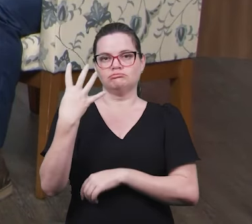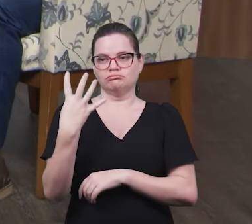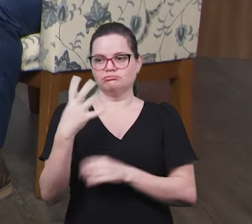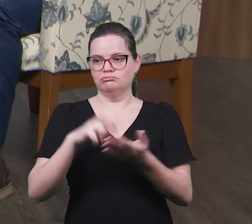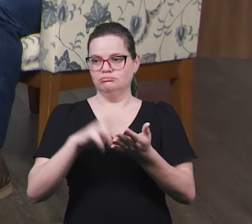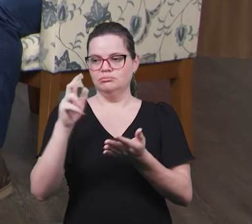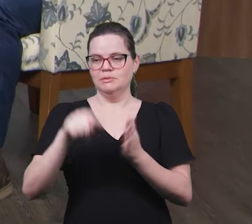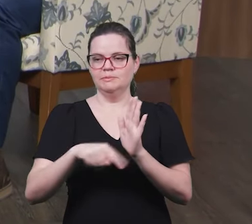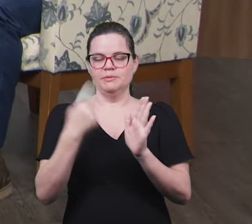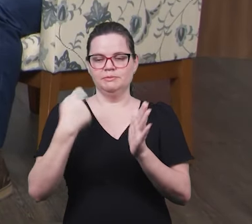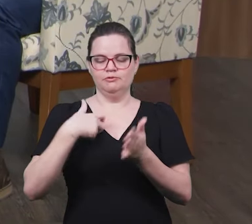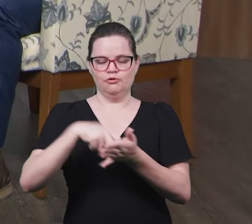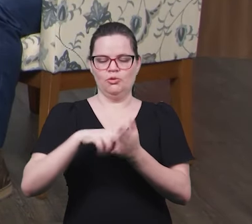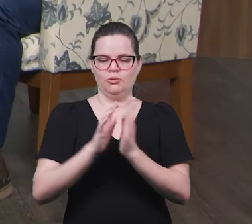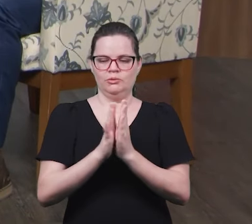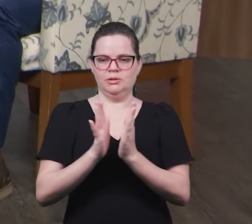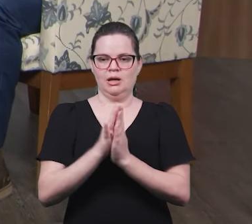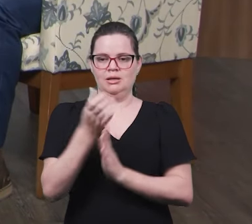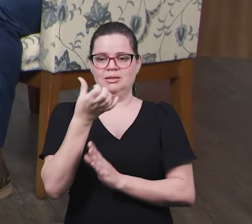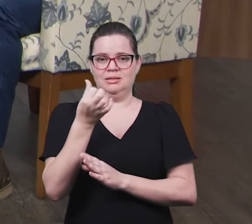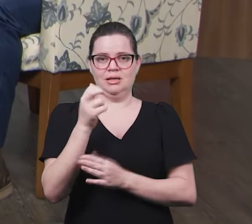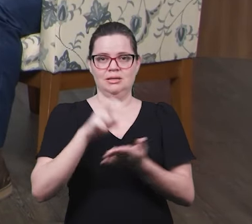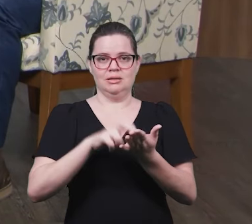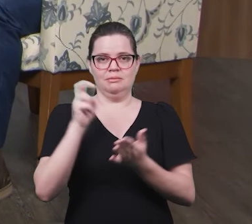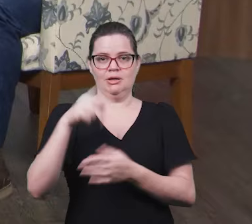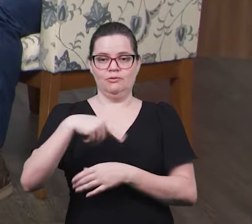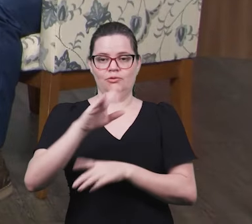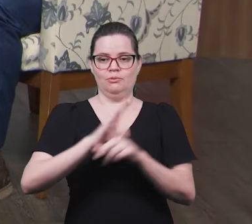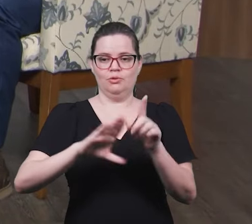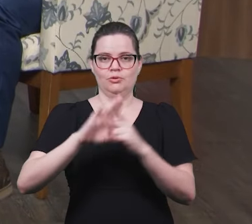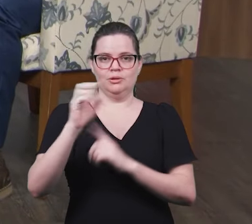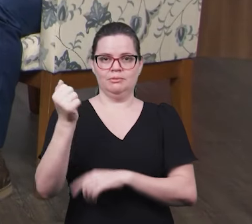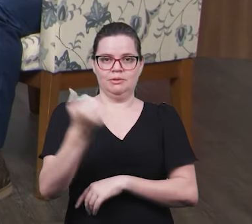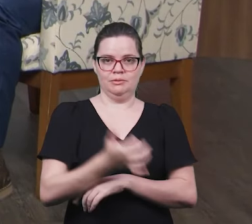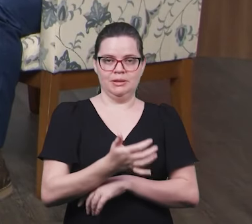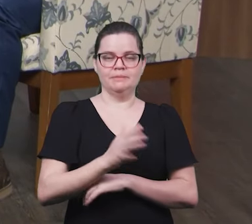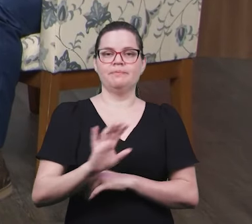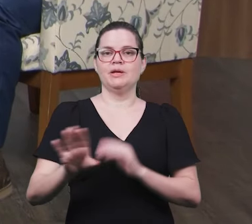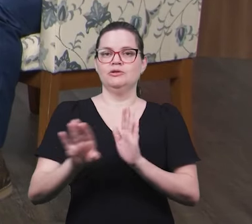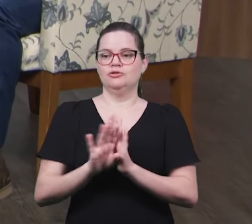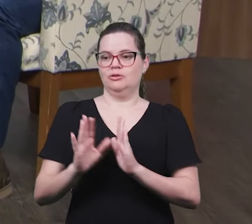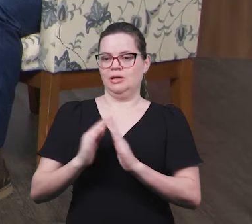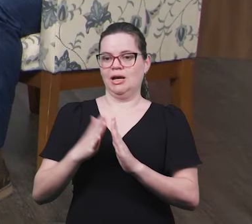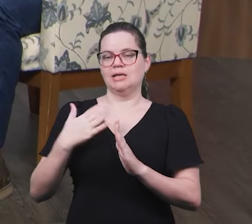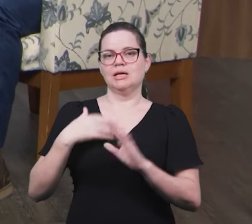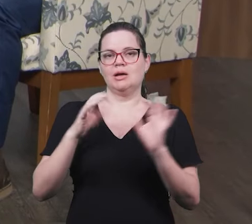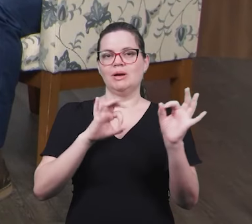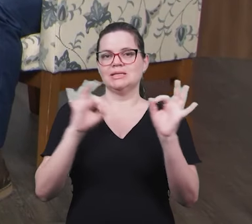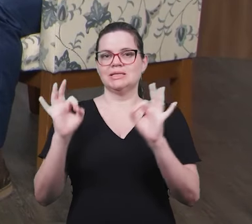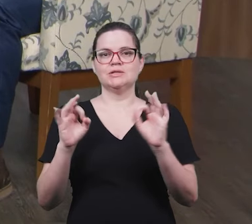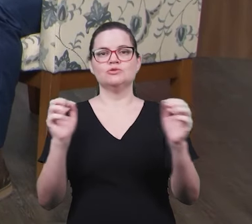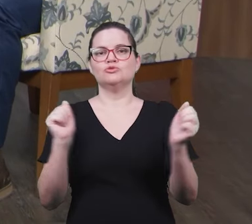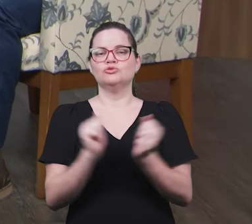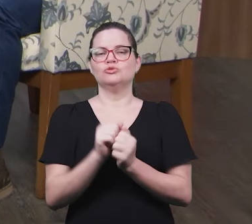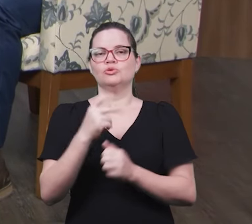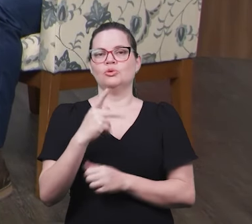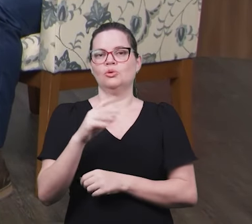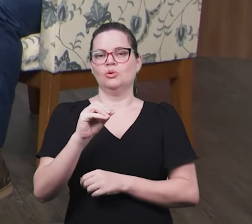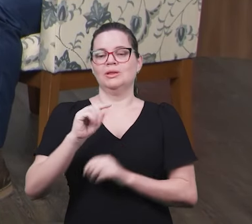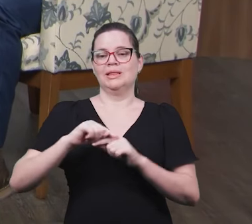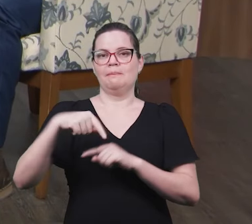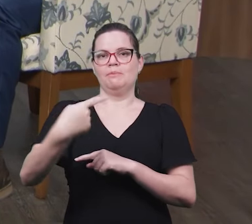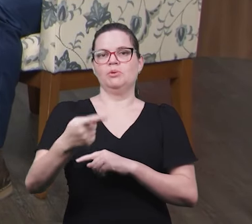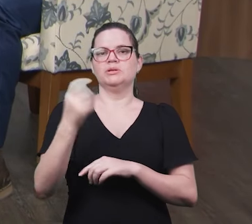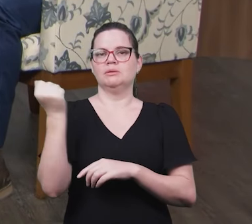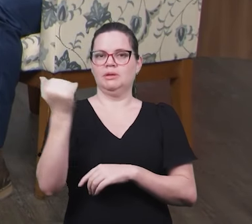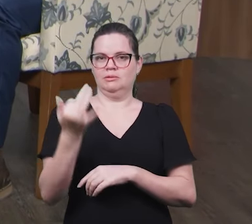igreja, na madrugada, chego em casa, participo do pós-madrugada, junto com os irmãos, e